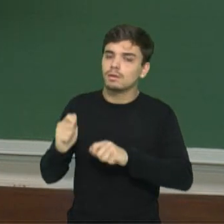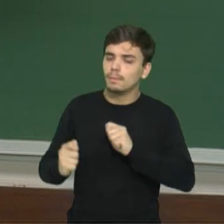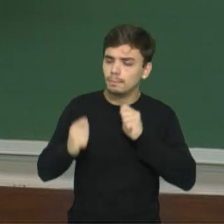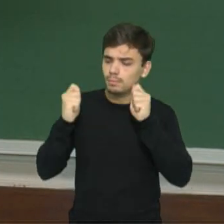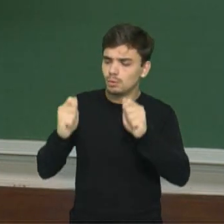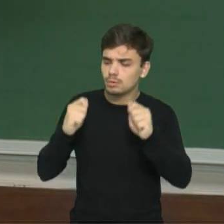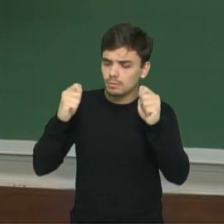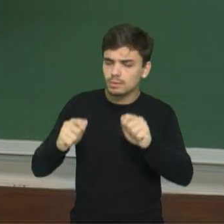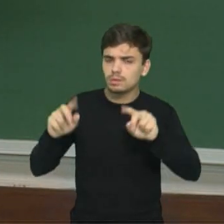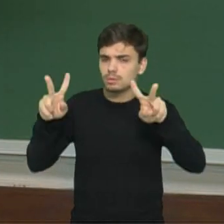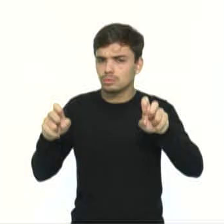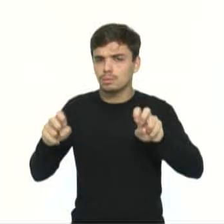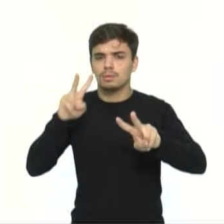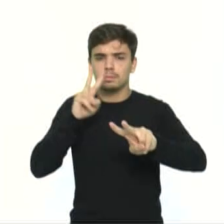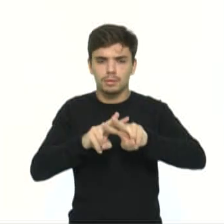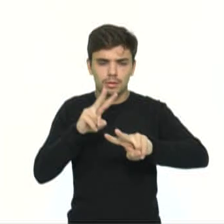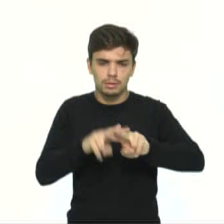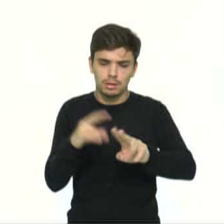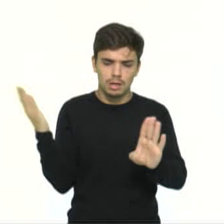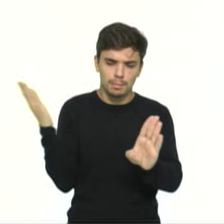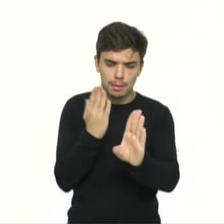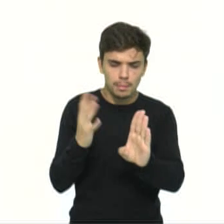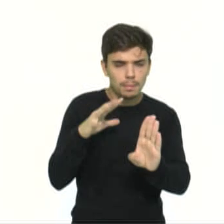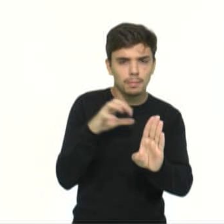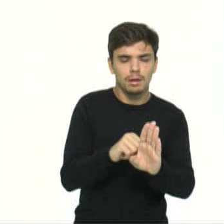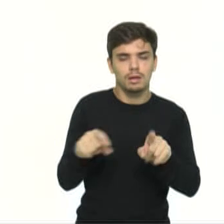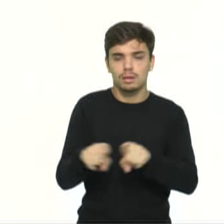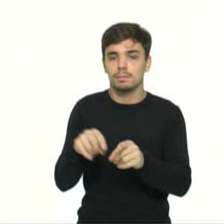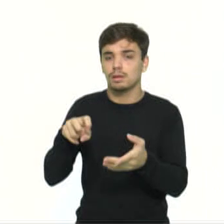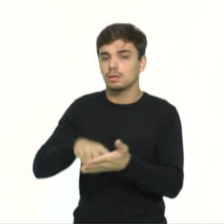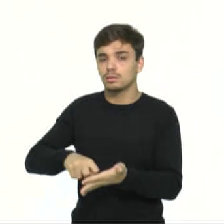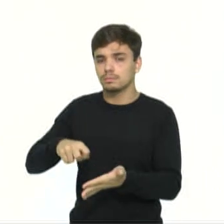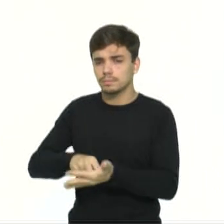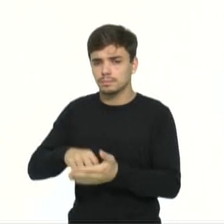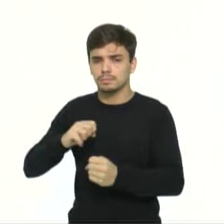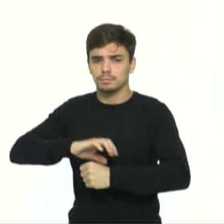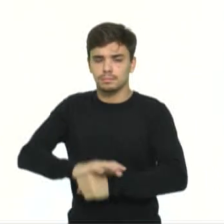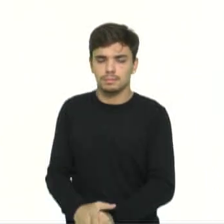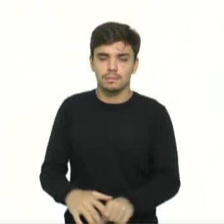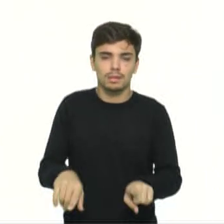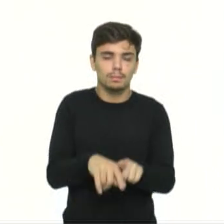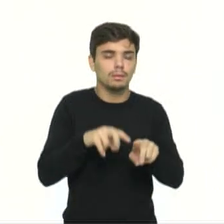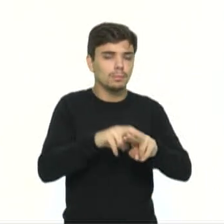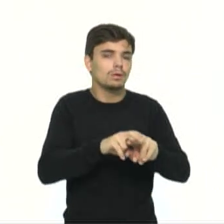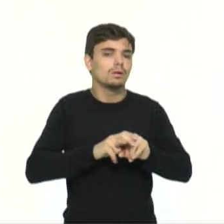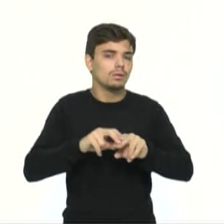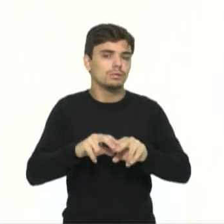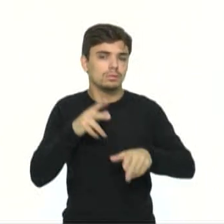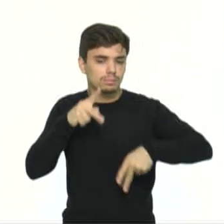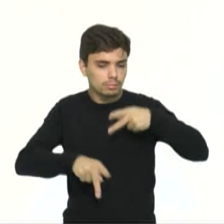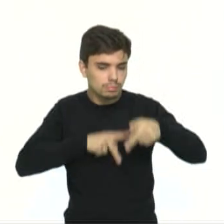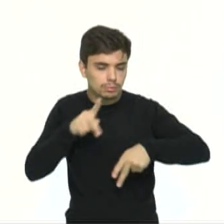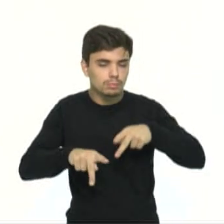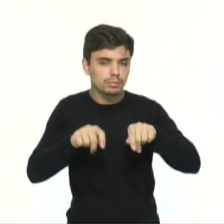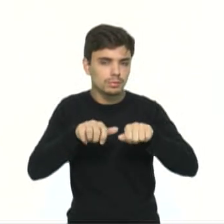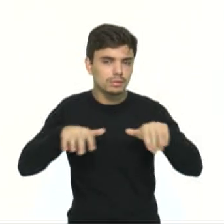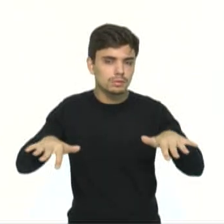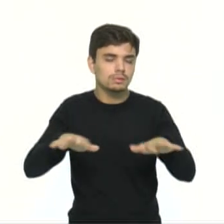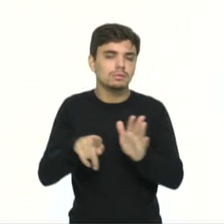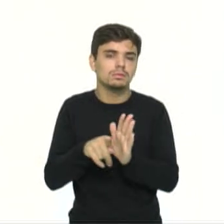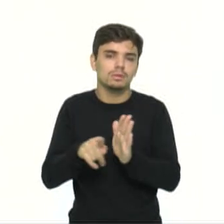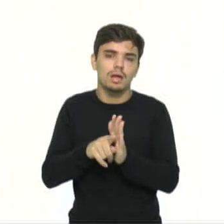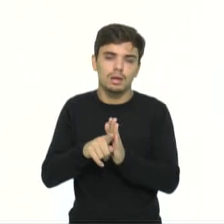relação às prisões, às perseguições, às torturas e o fato de que a população civil passa a ser julgada